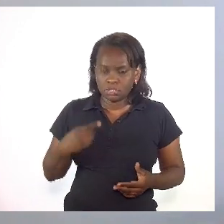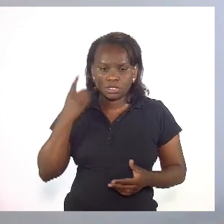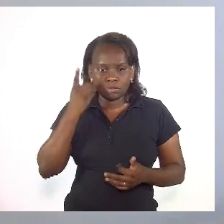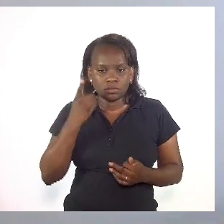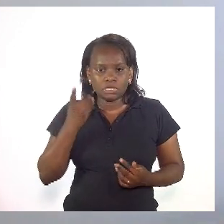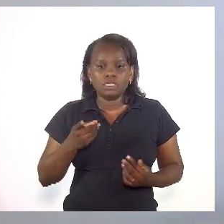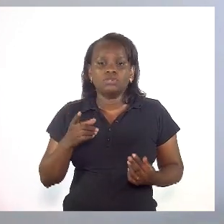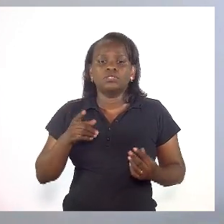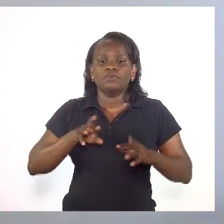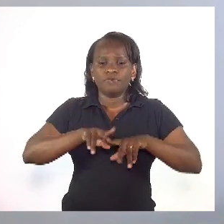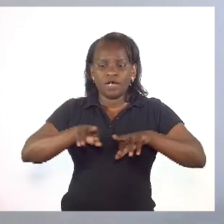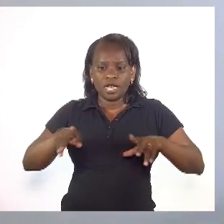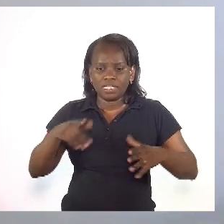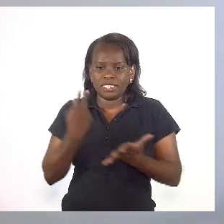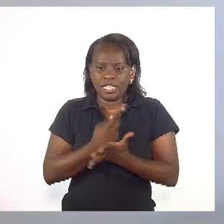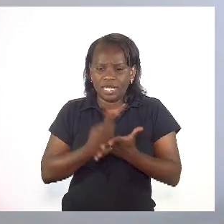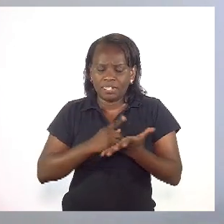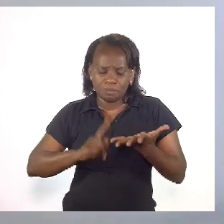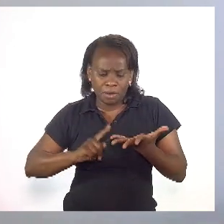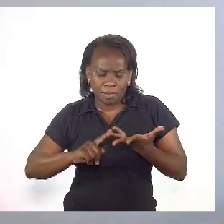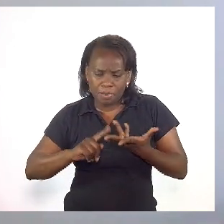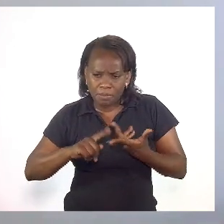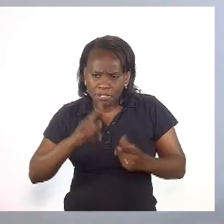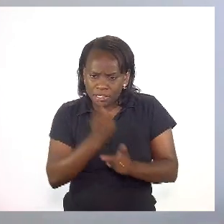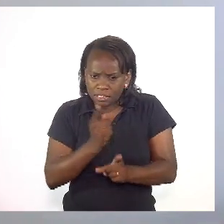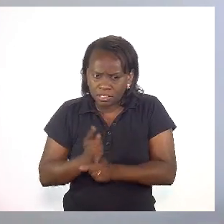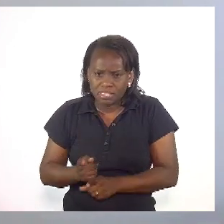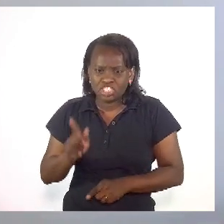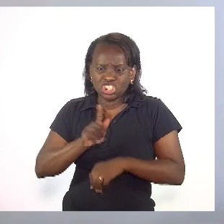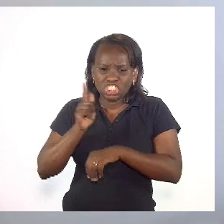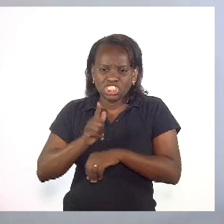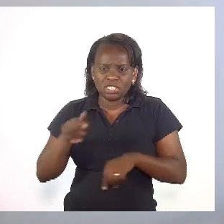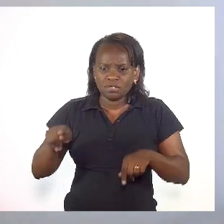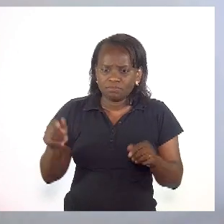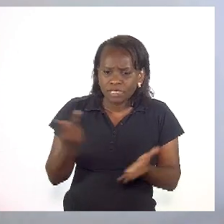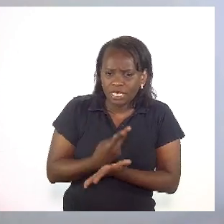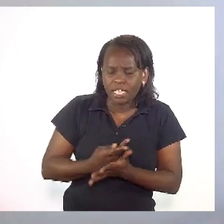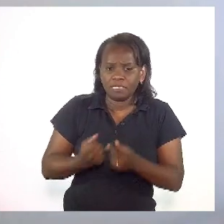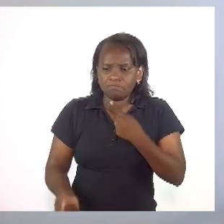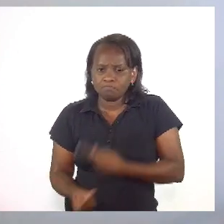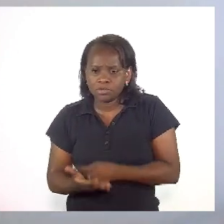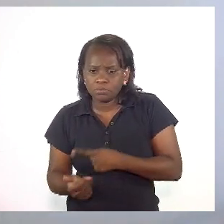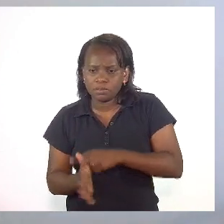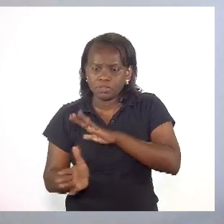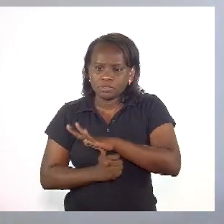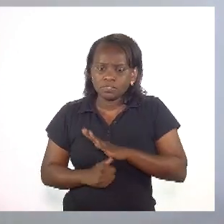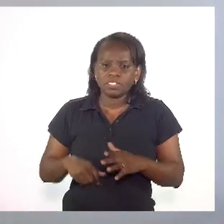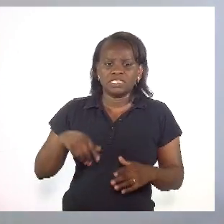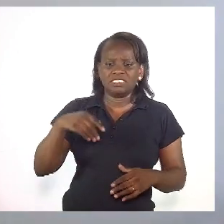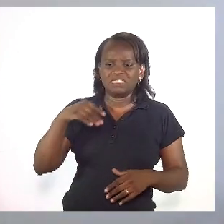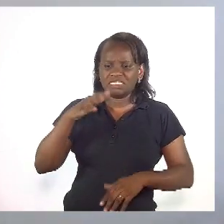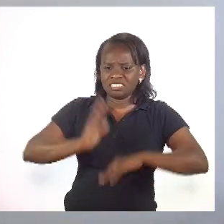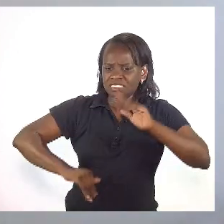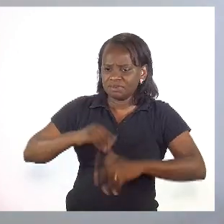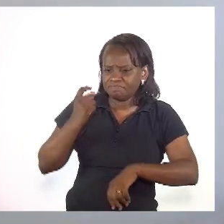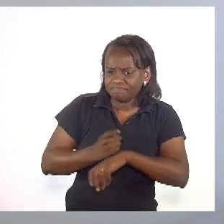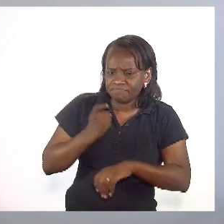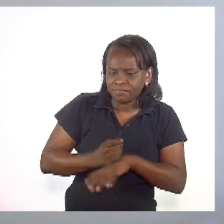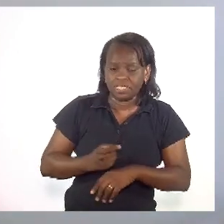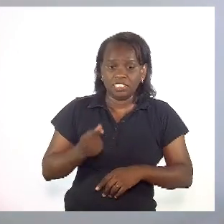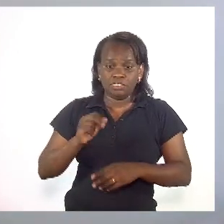deputados, diversas irregularidades, má gestão, corrupção, ineficiência,